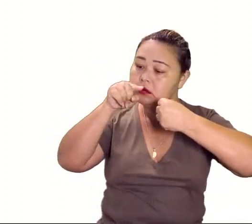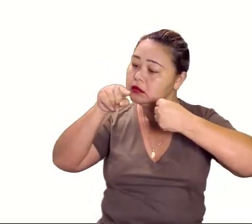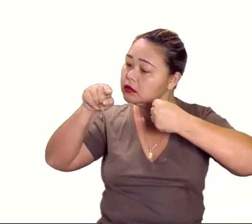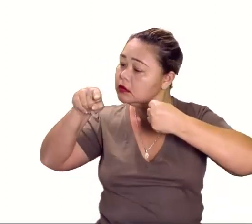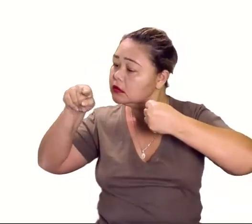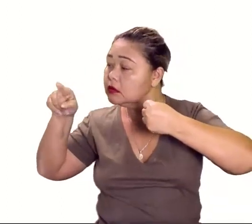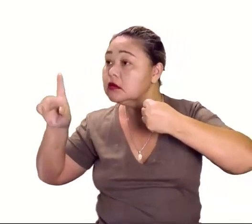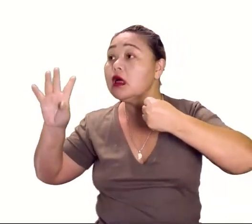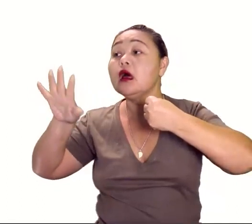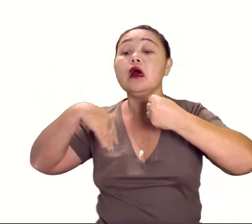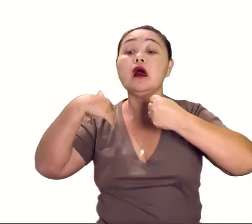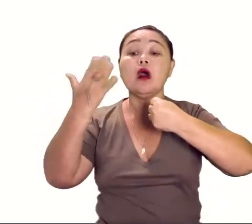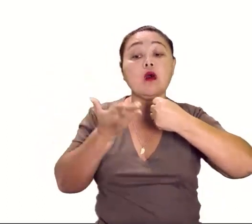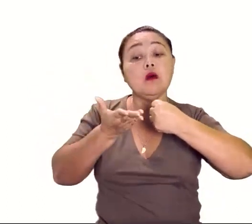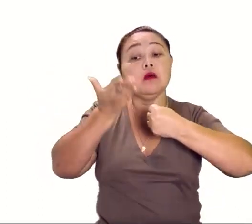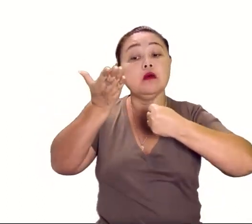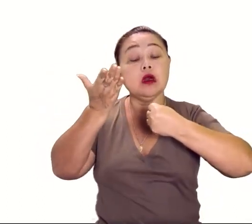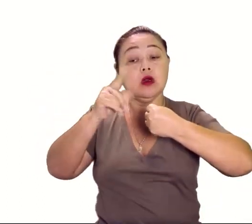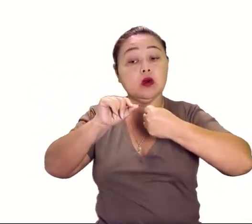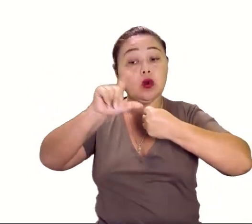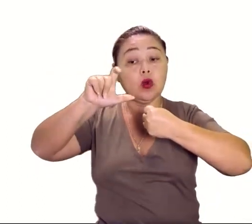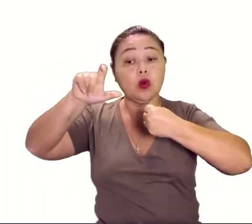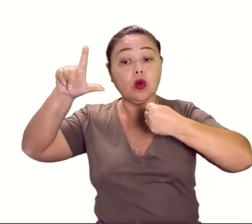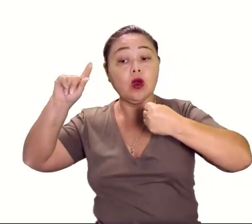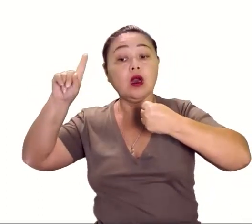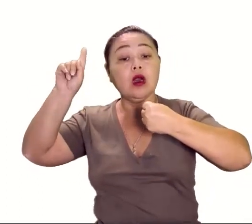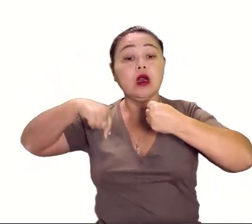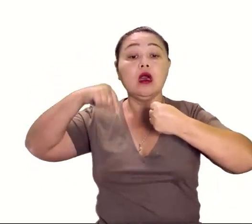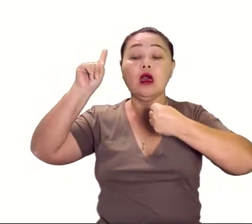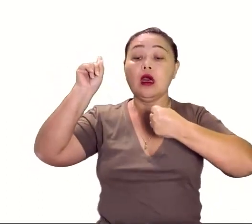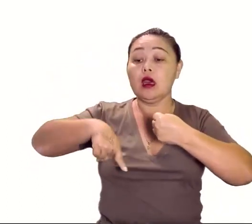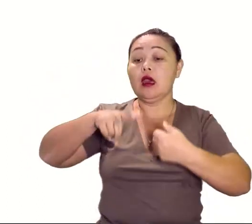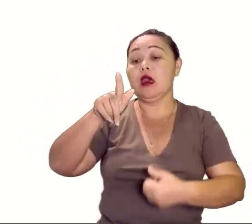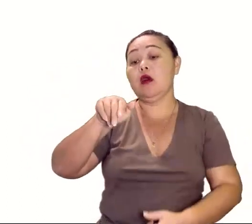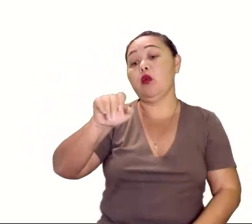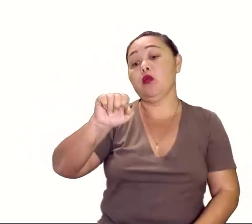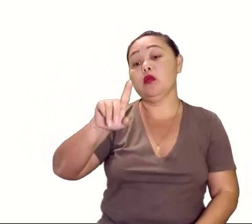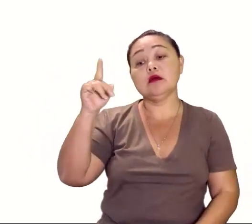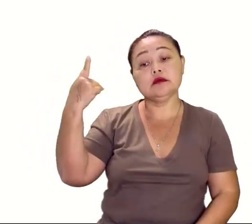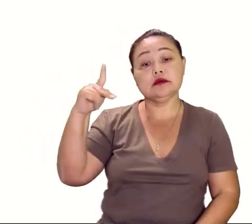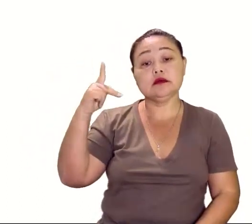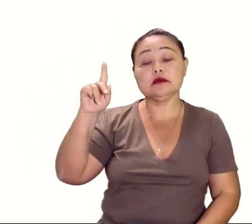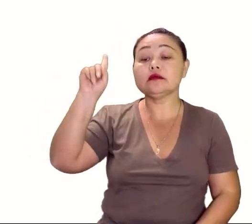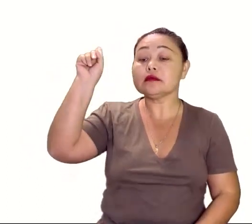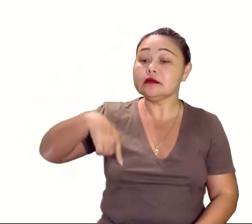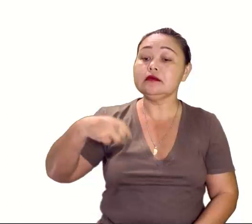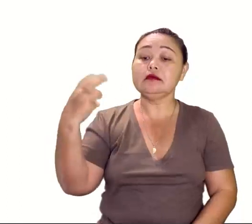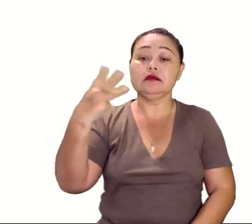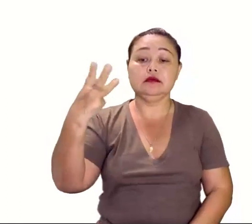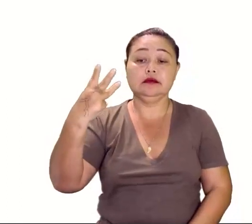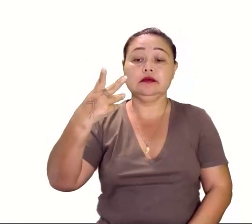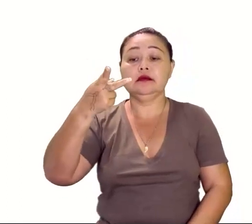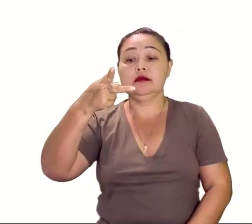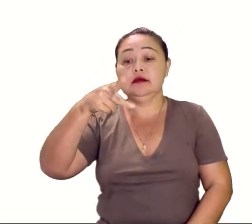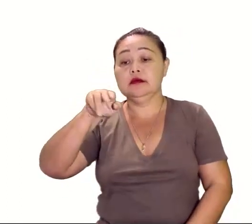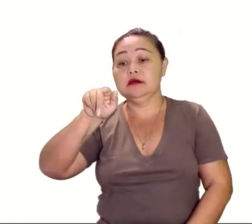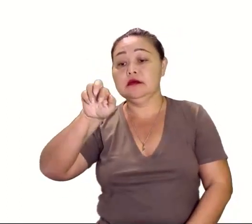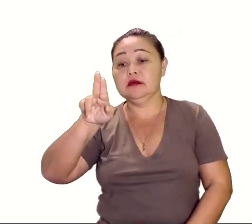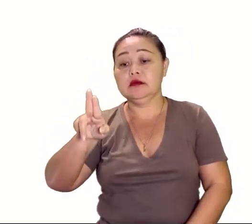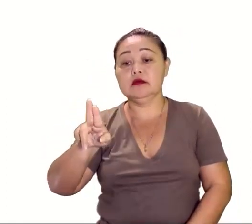minhas incógnitas e o maior vai determinar o grau desta equação. Então, essa aqui é do terceiro